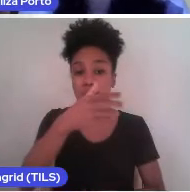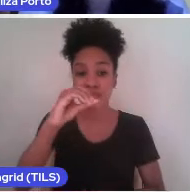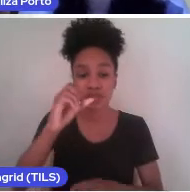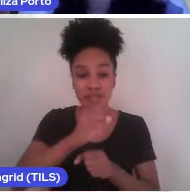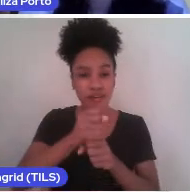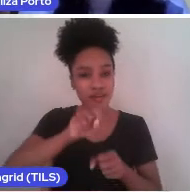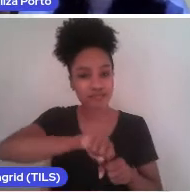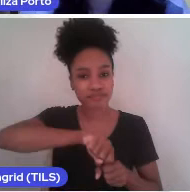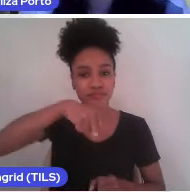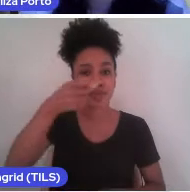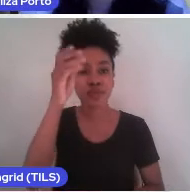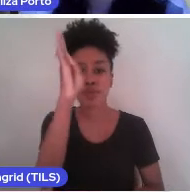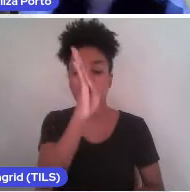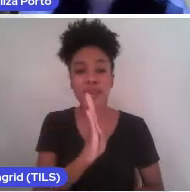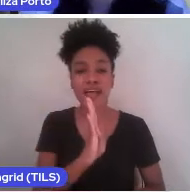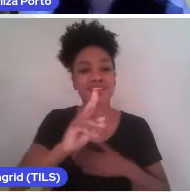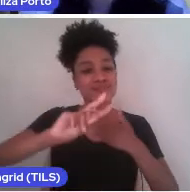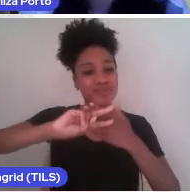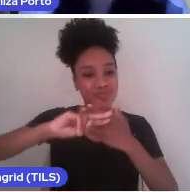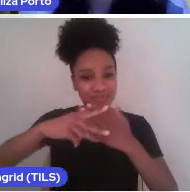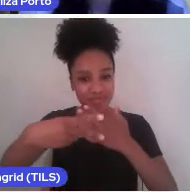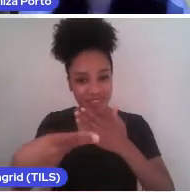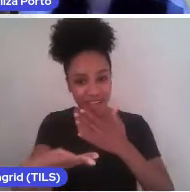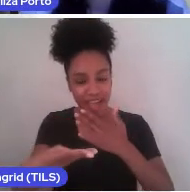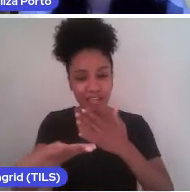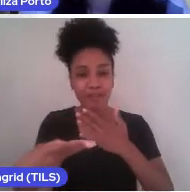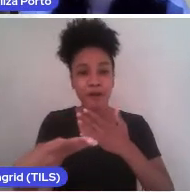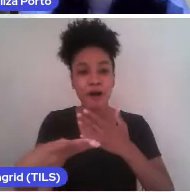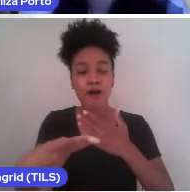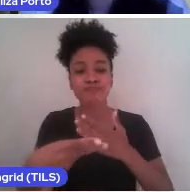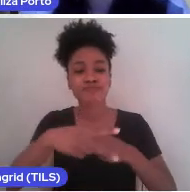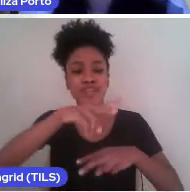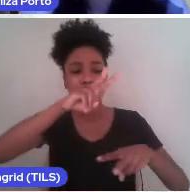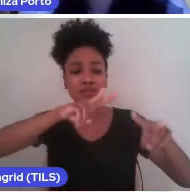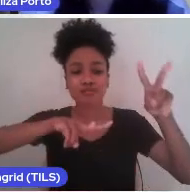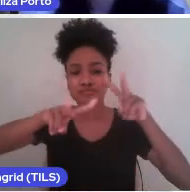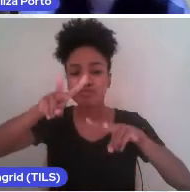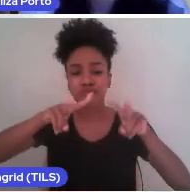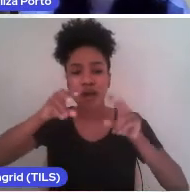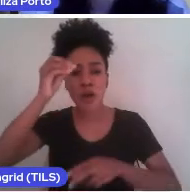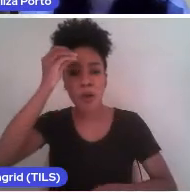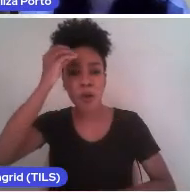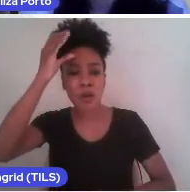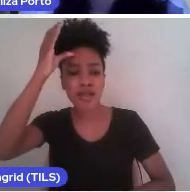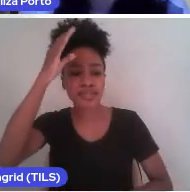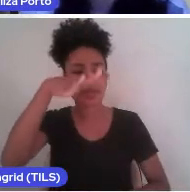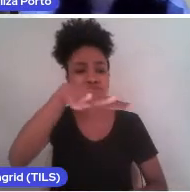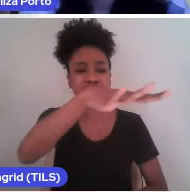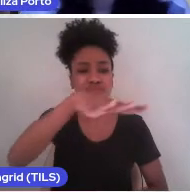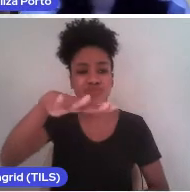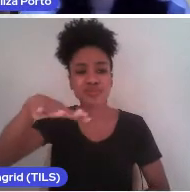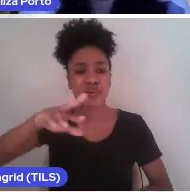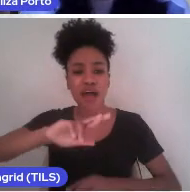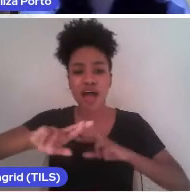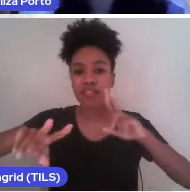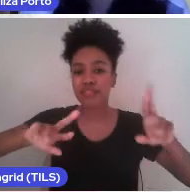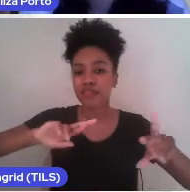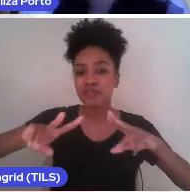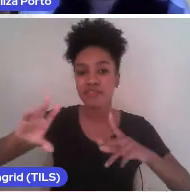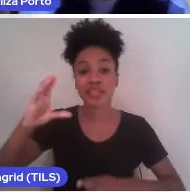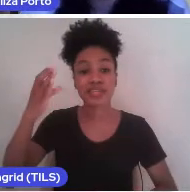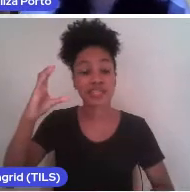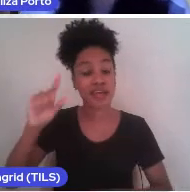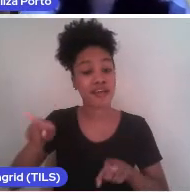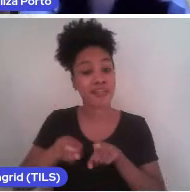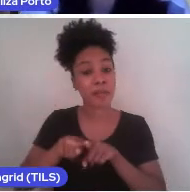da independência do Brasil e seus desdobramentos. Serão analisados por distintos campos do conhecimento, científicos